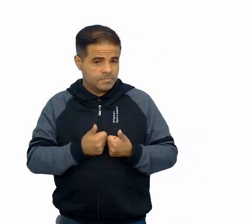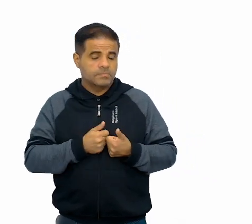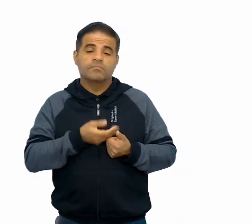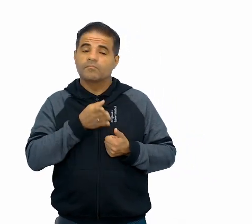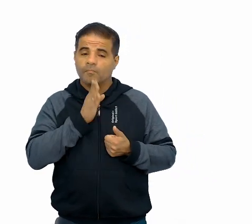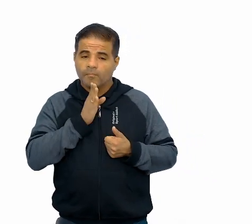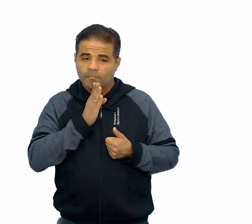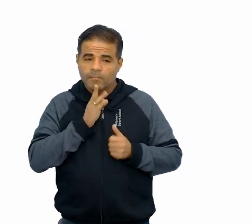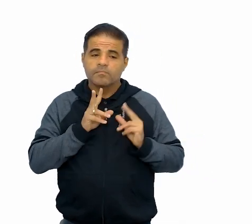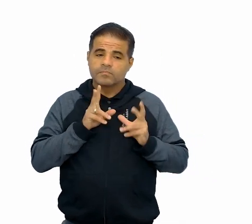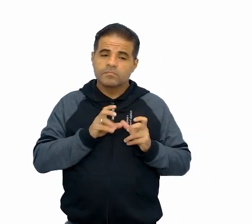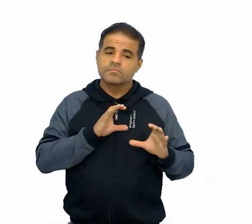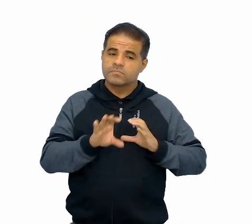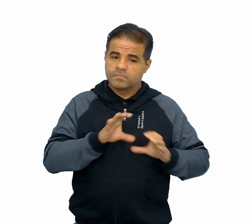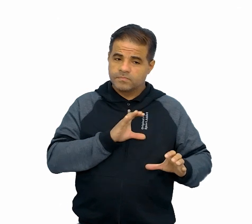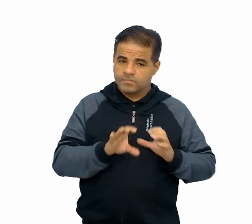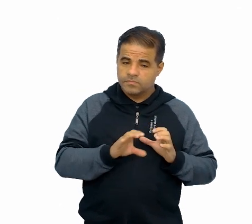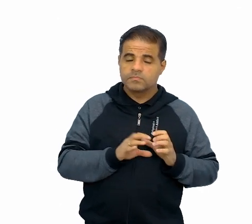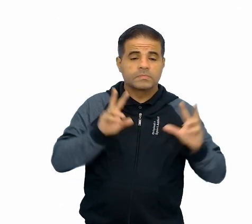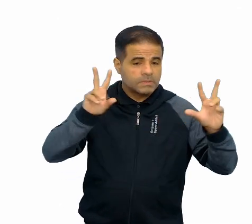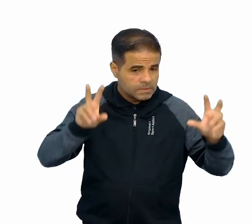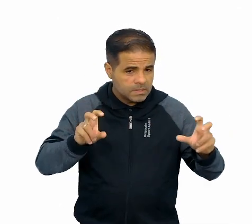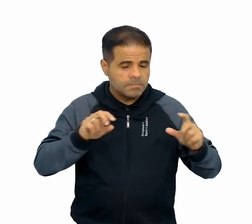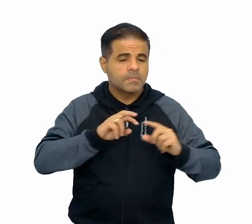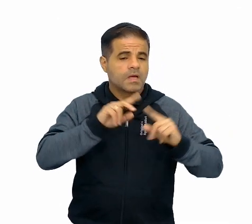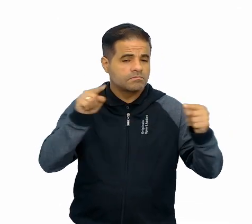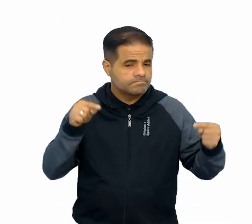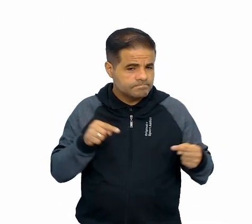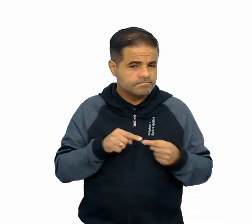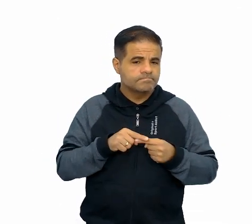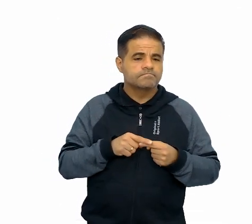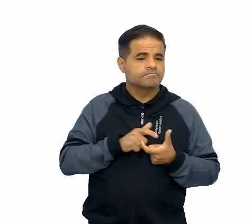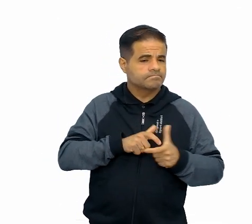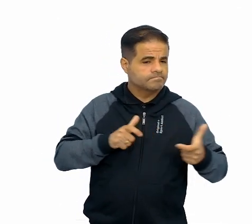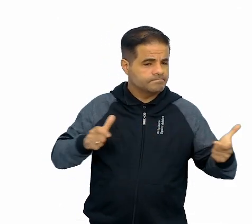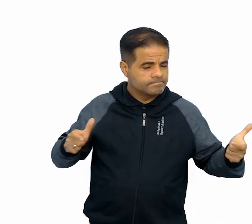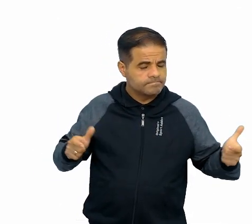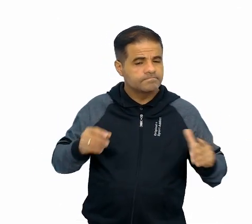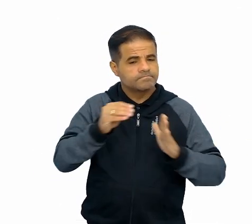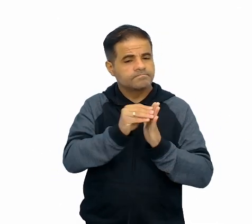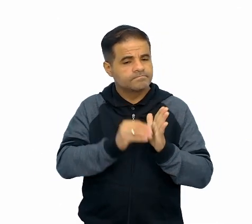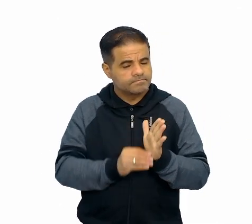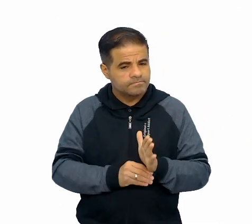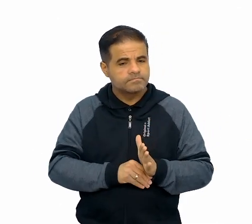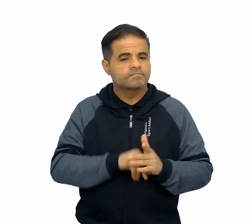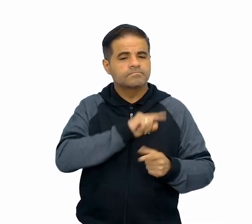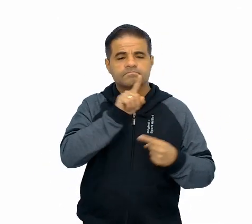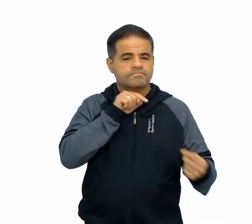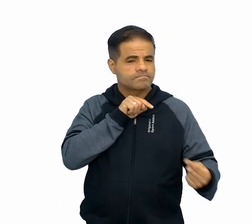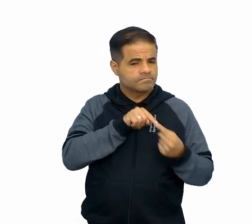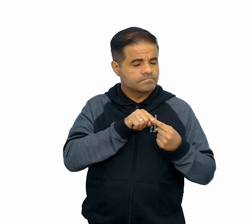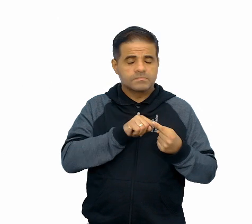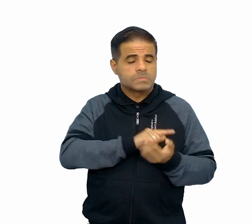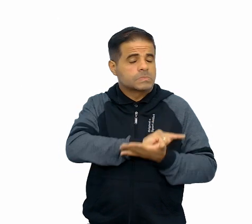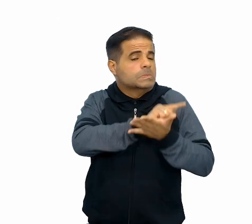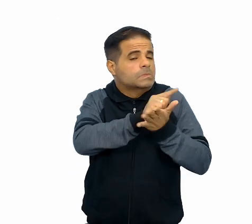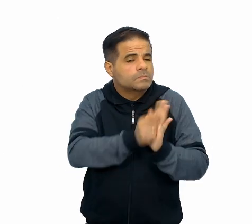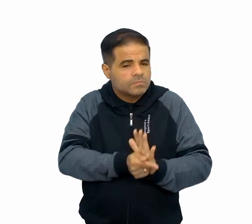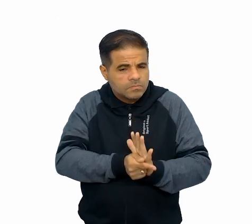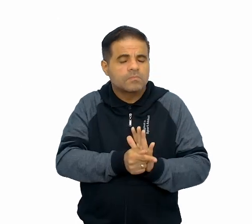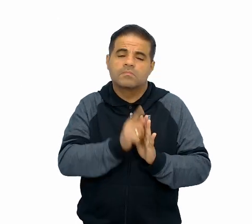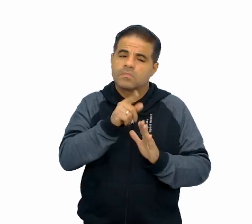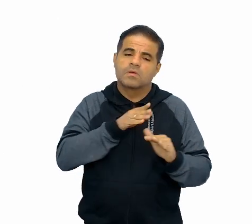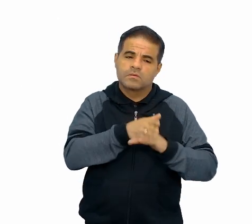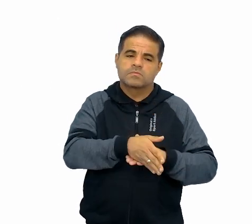considerando a situação comunicativa, tema, assunto, estrutura composicional e a finalidade do gênero. Então, a